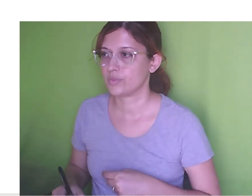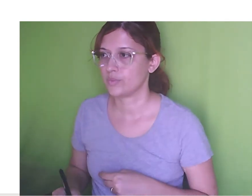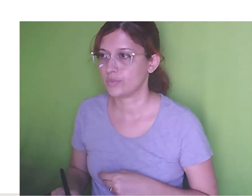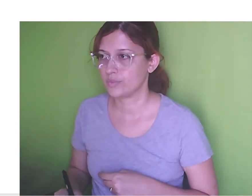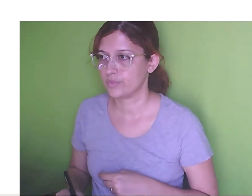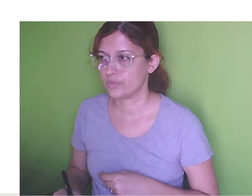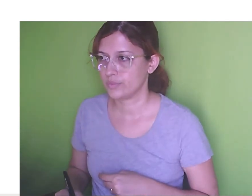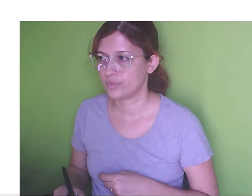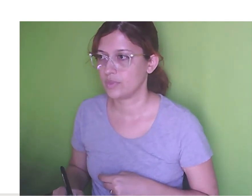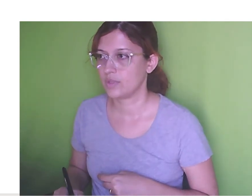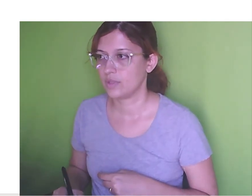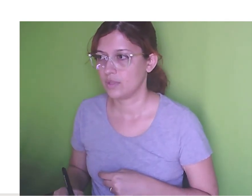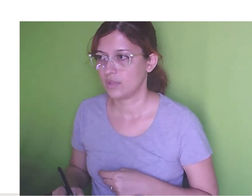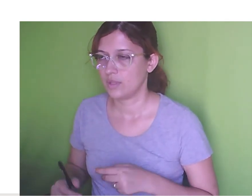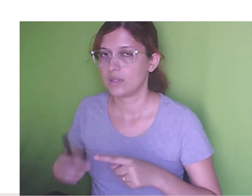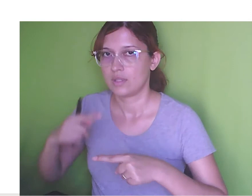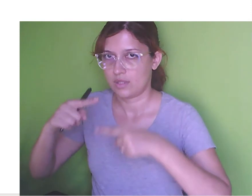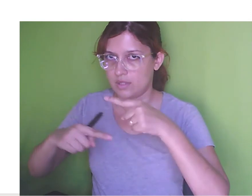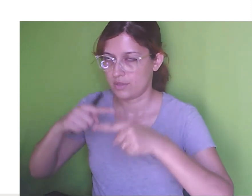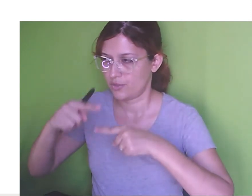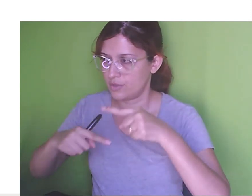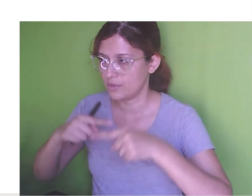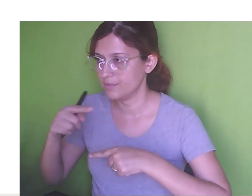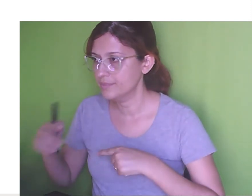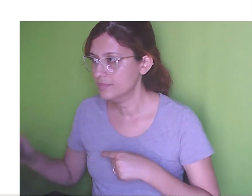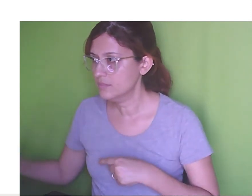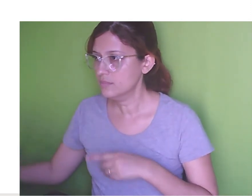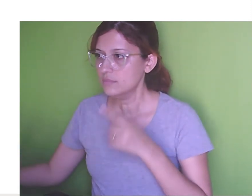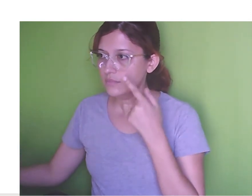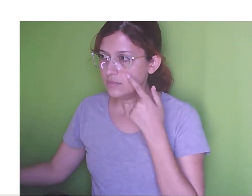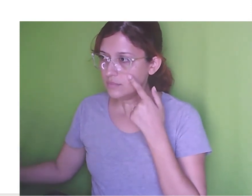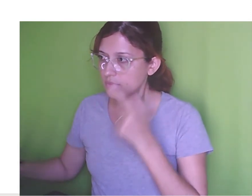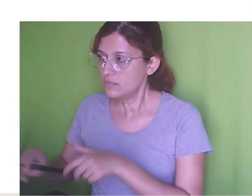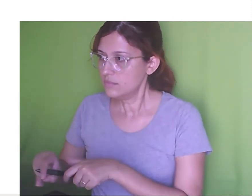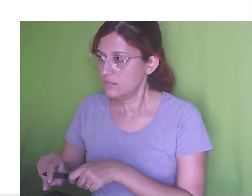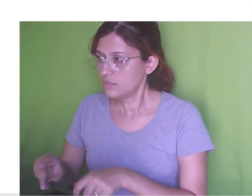O diodo e a resistência